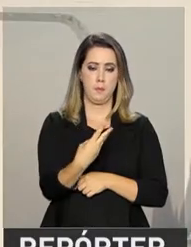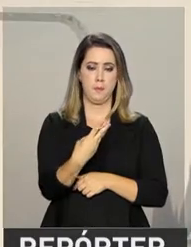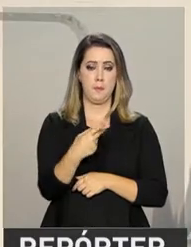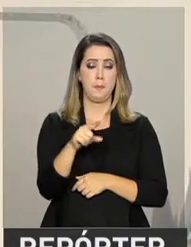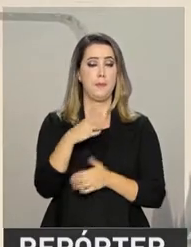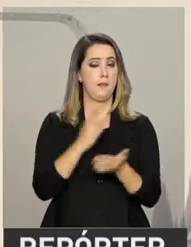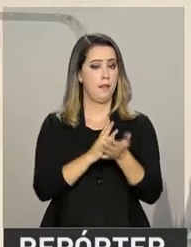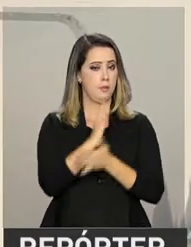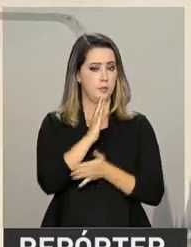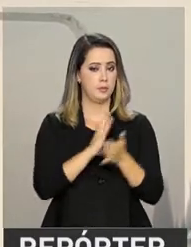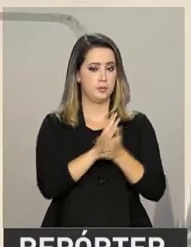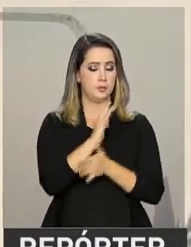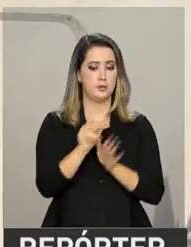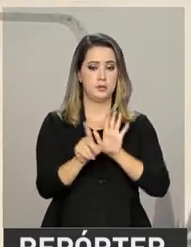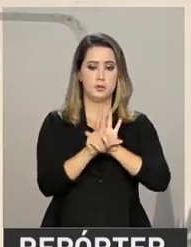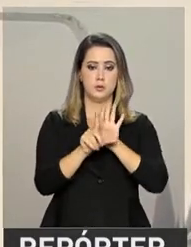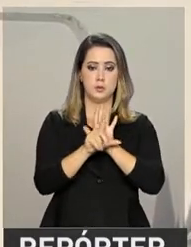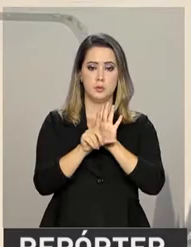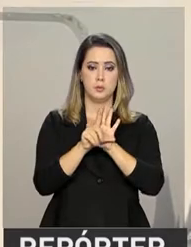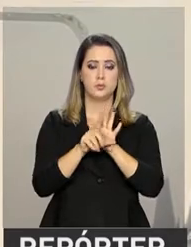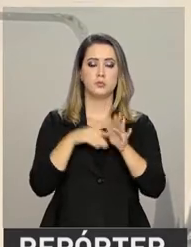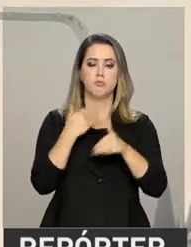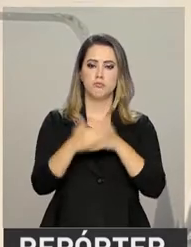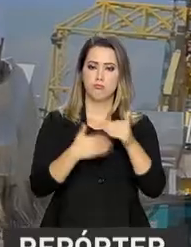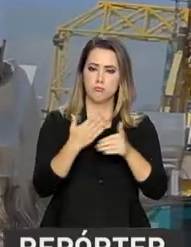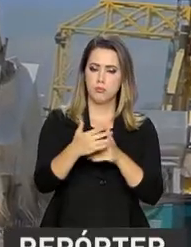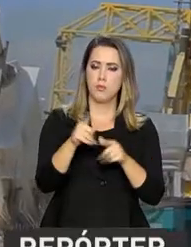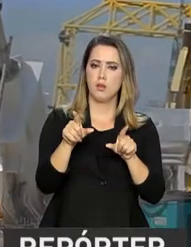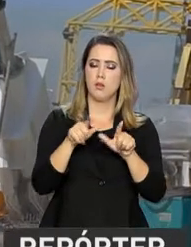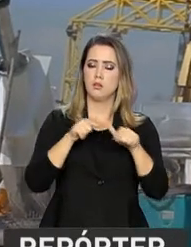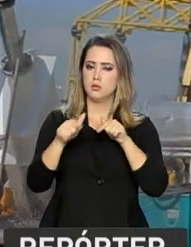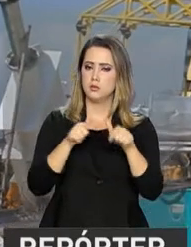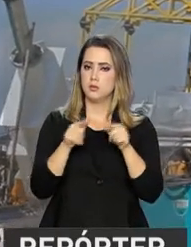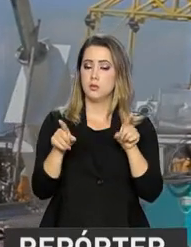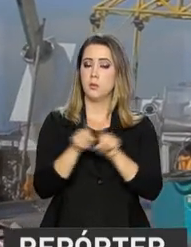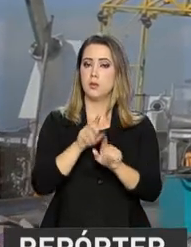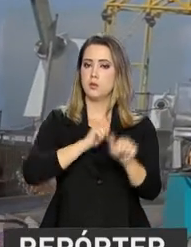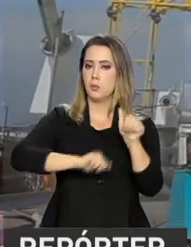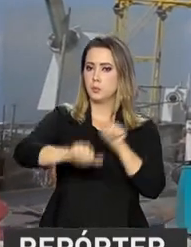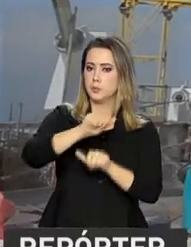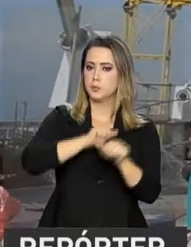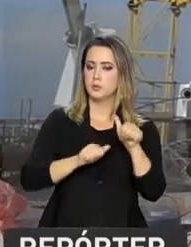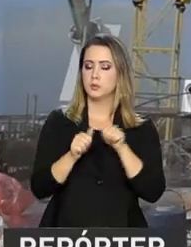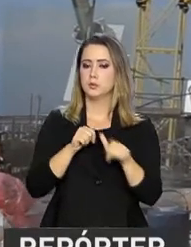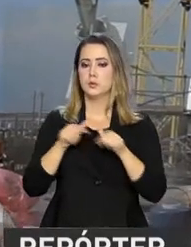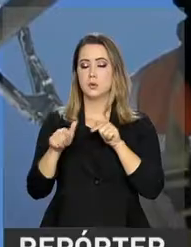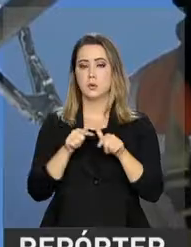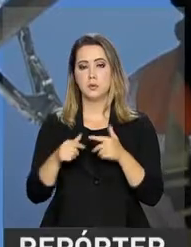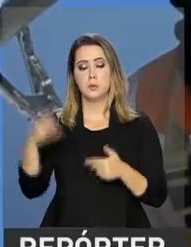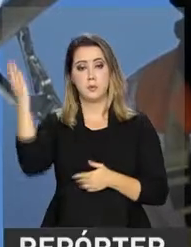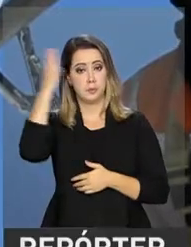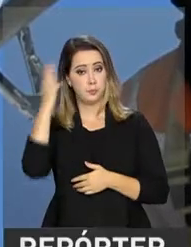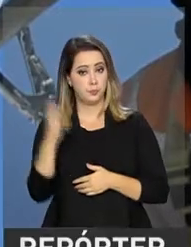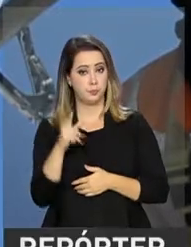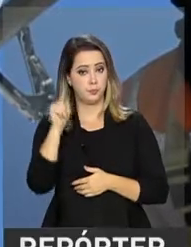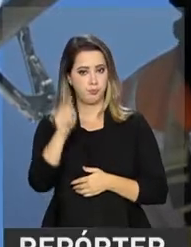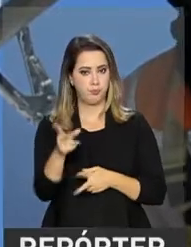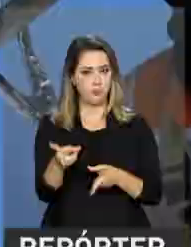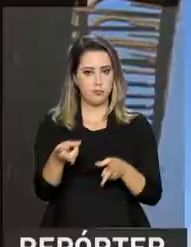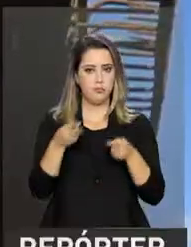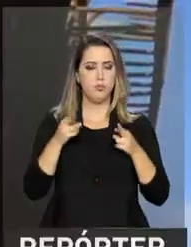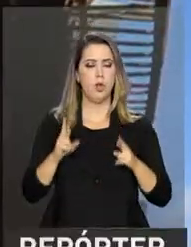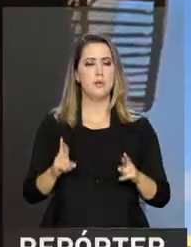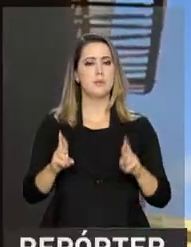aprovação da modernização das leis trabalhistas mudou as relações de trabalho no país a expectativa do